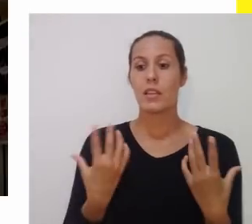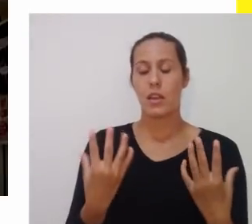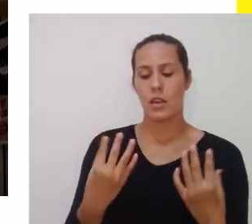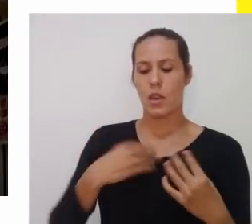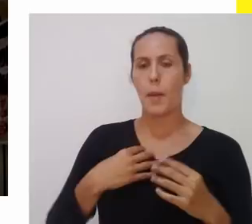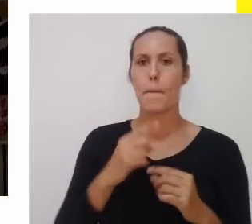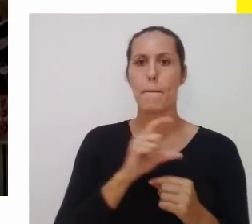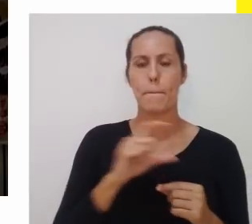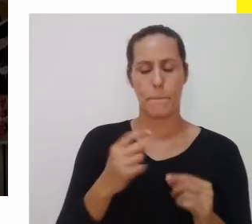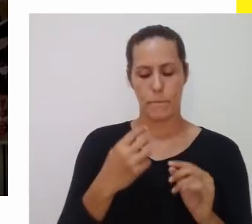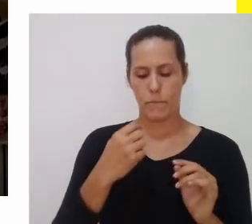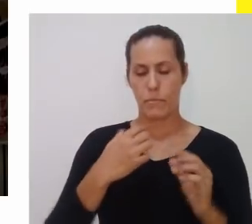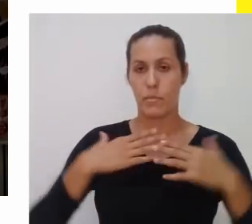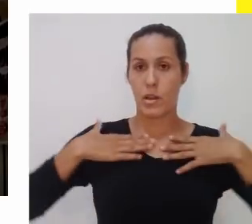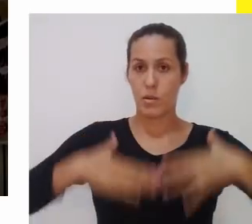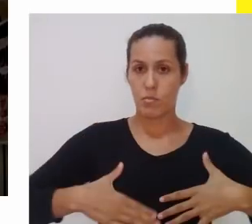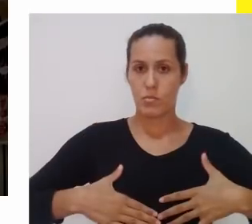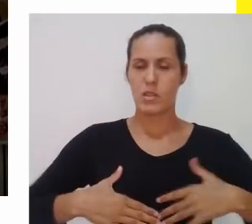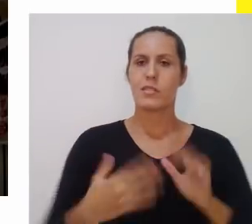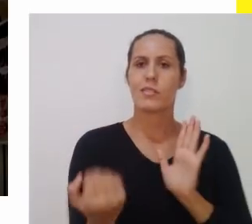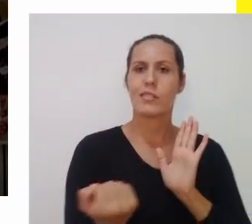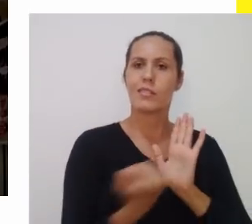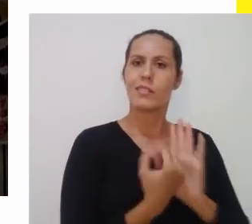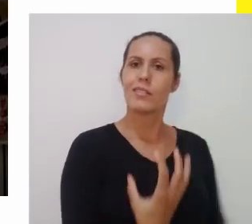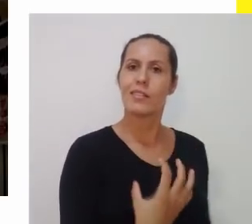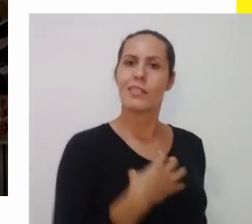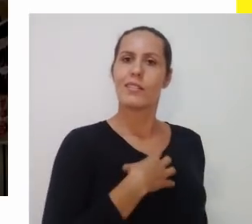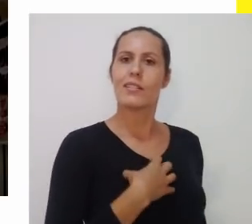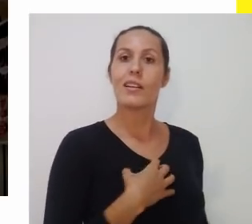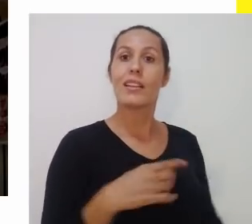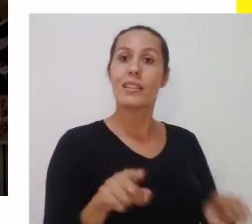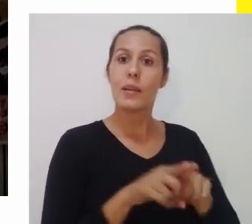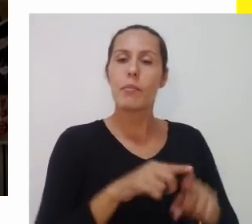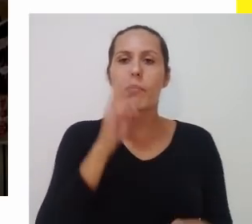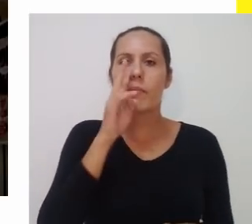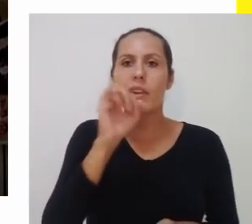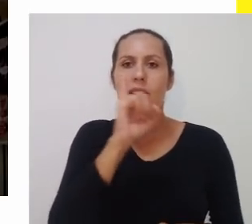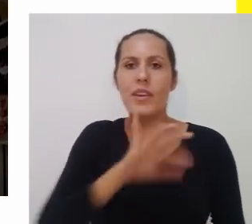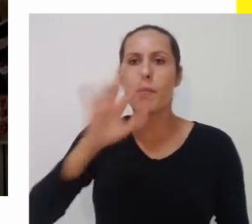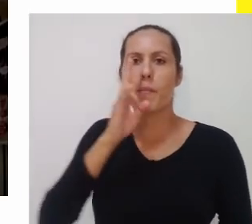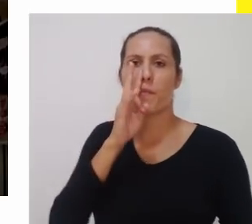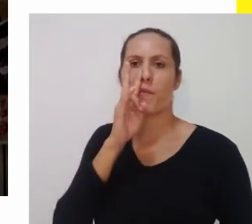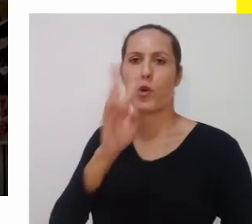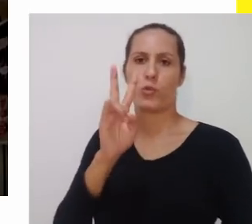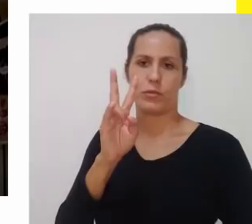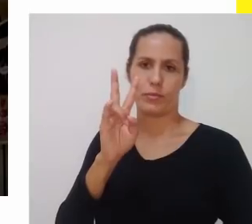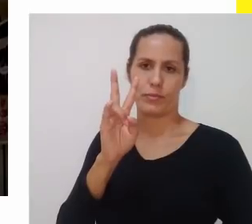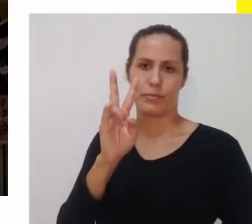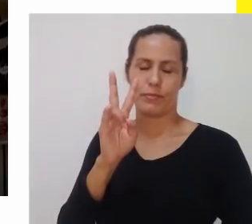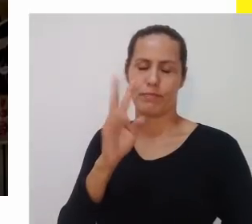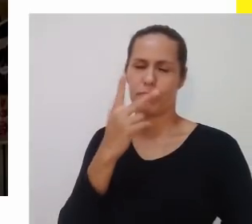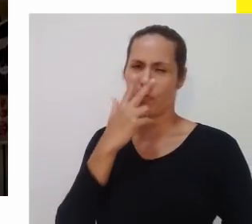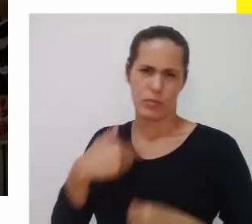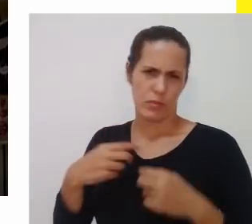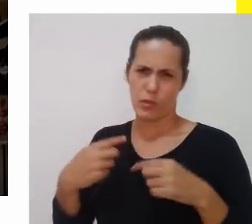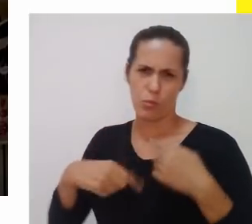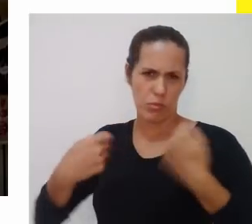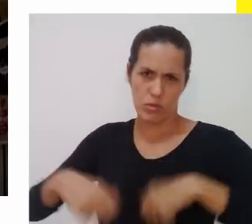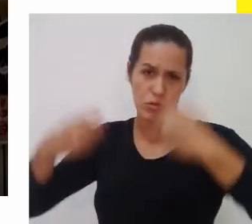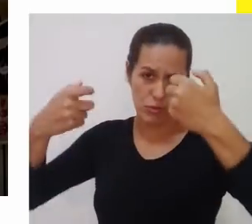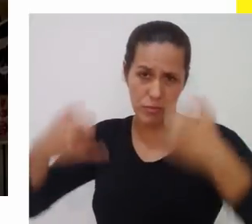Camisas. Há palavras nas camisas. Sim, tem palavras nas camisas. Mas também tem uma imagem